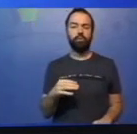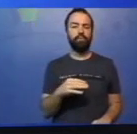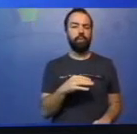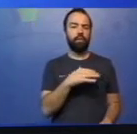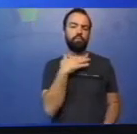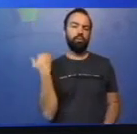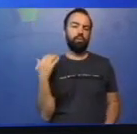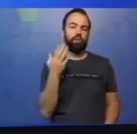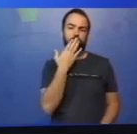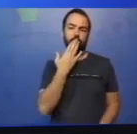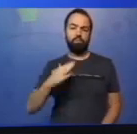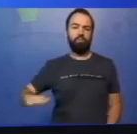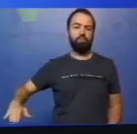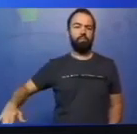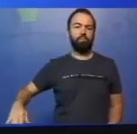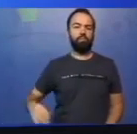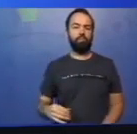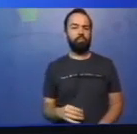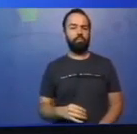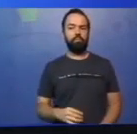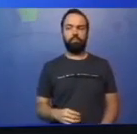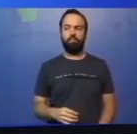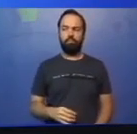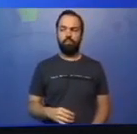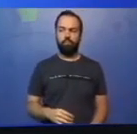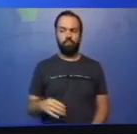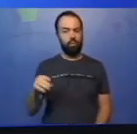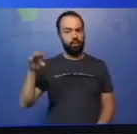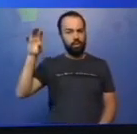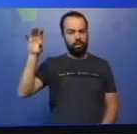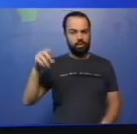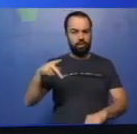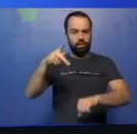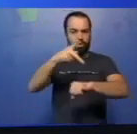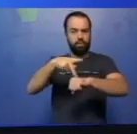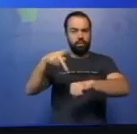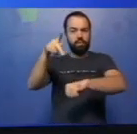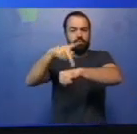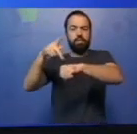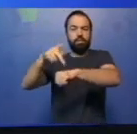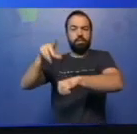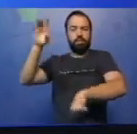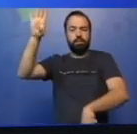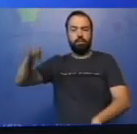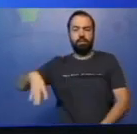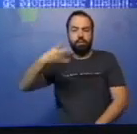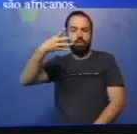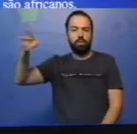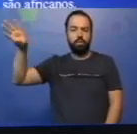86,3%. E nós podemos verificar os outros países nessa tabela, na página 281.